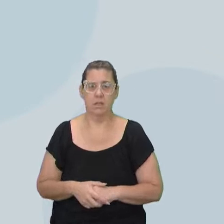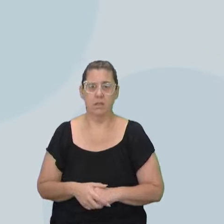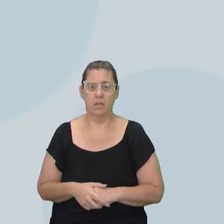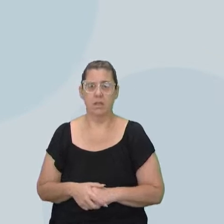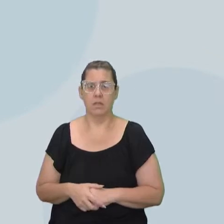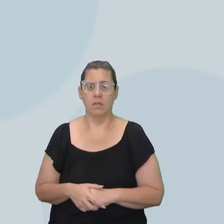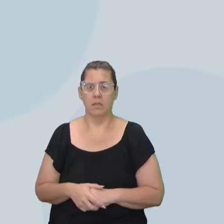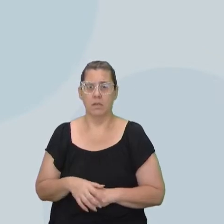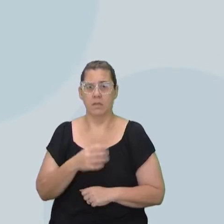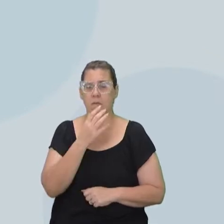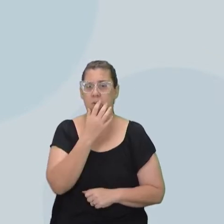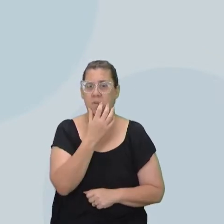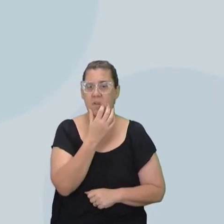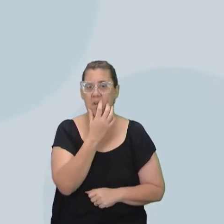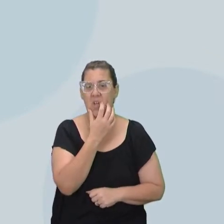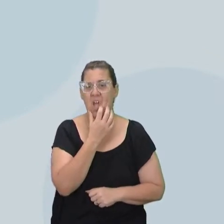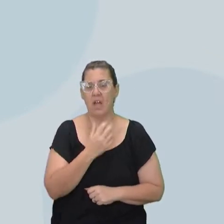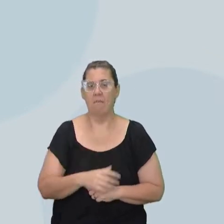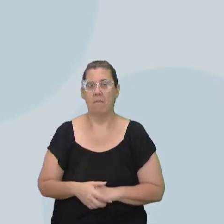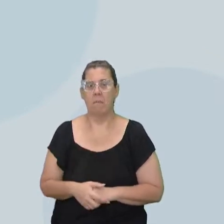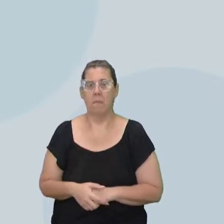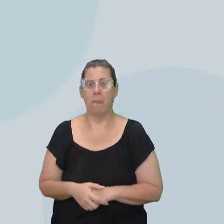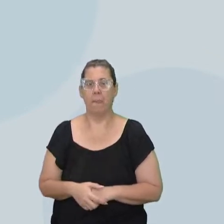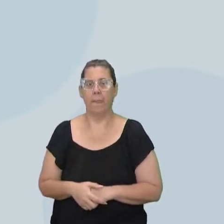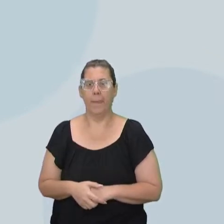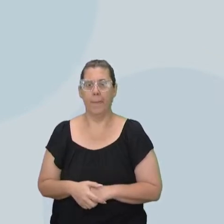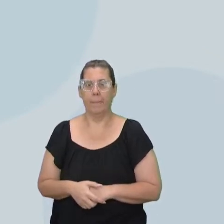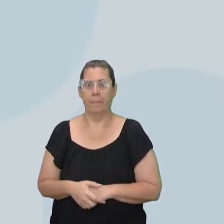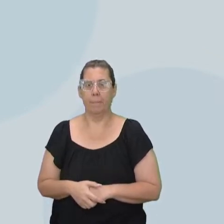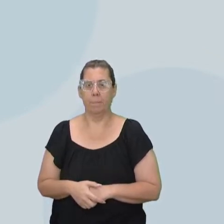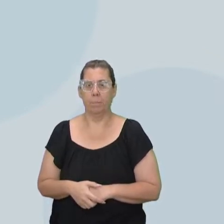alguma coisa, Iraque. Killing at least